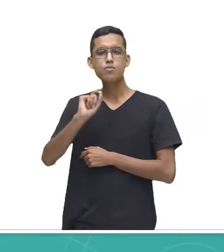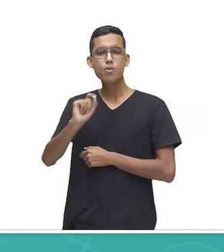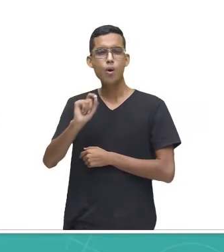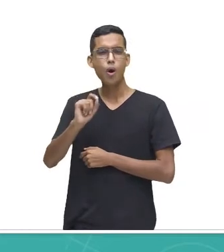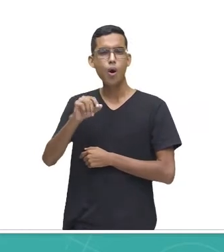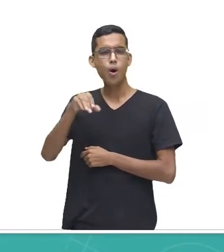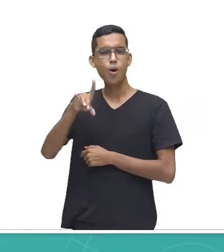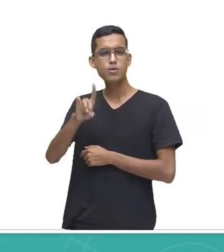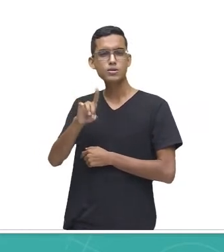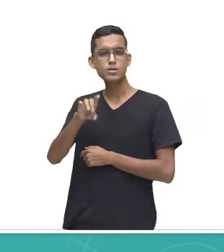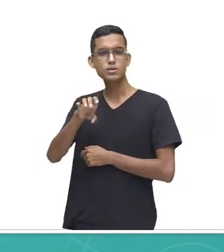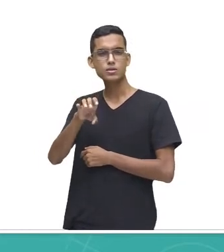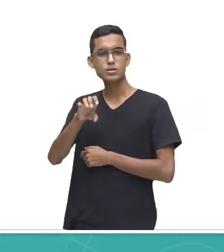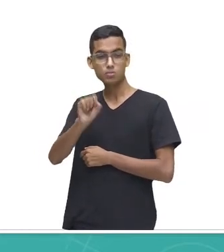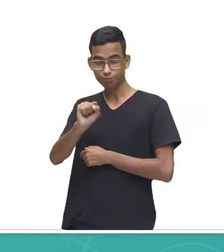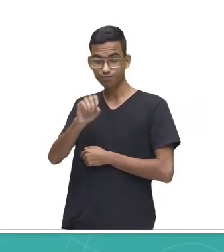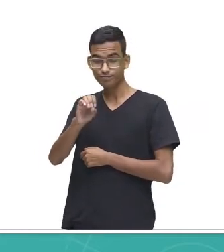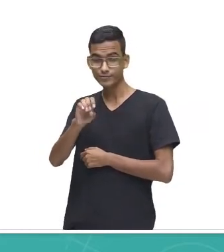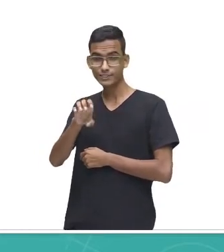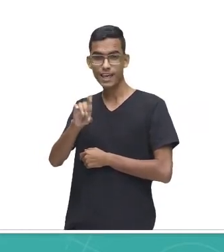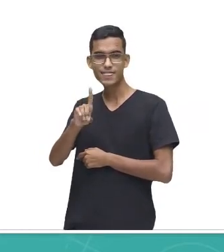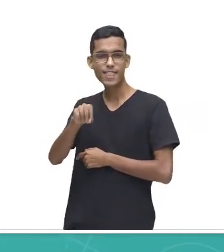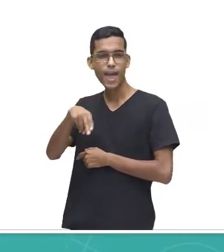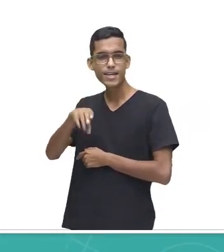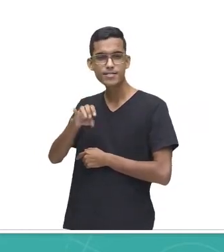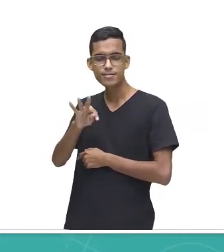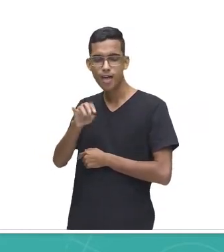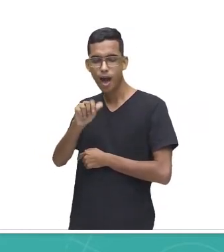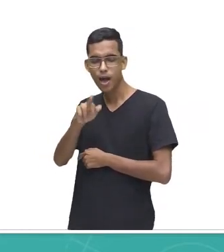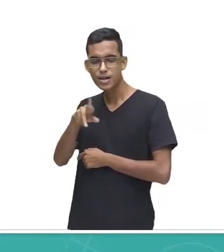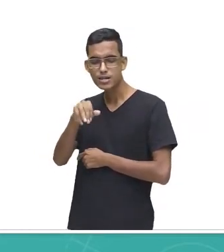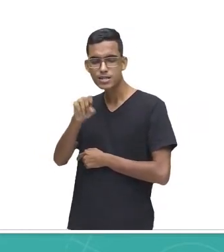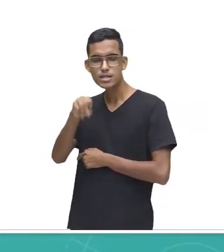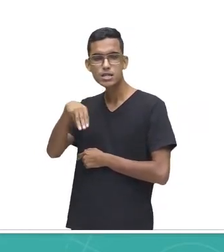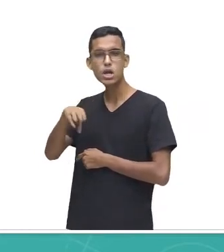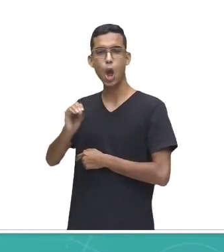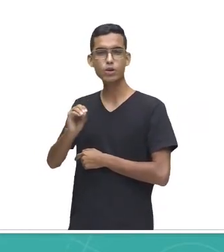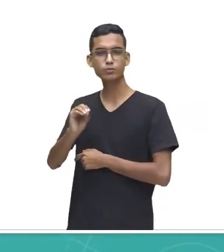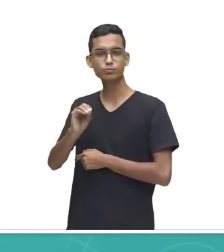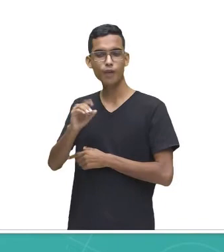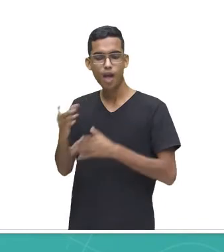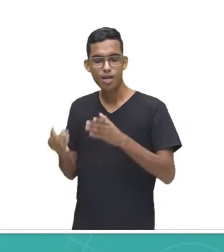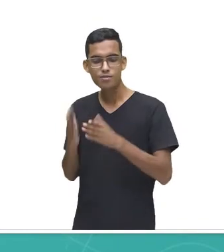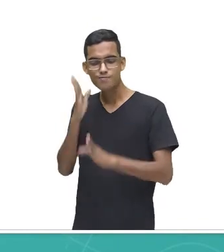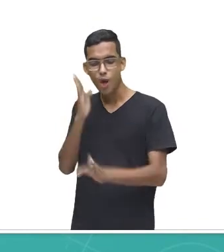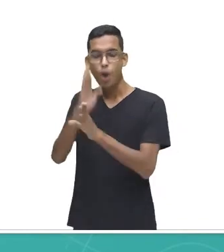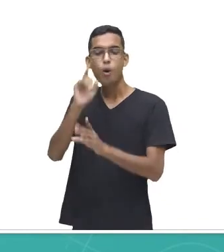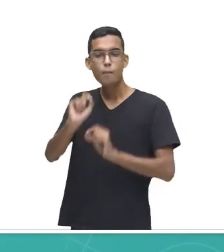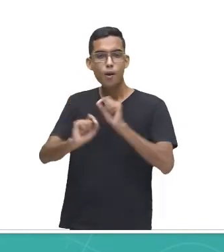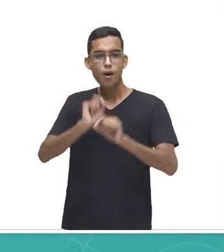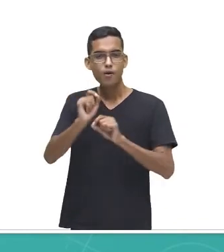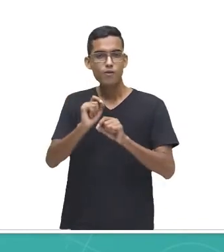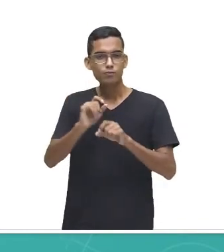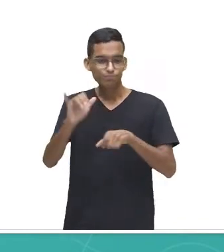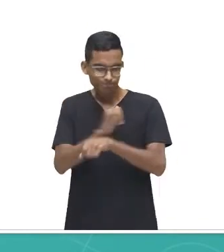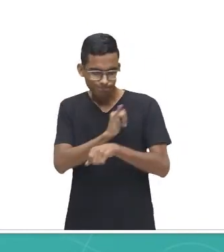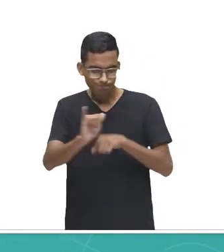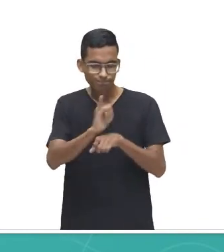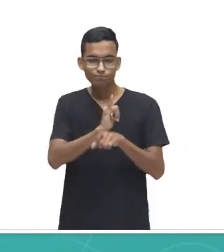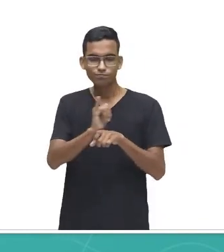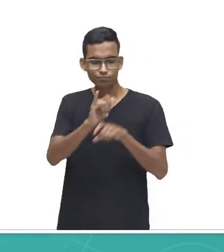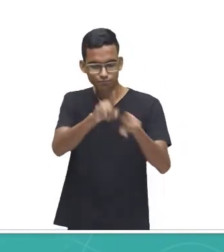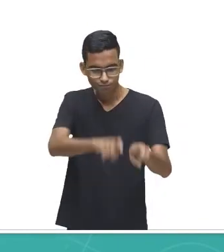na descoberta de técnicas de plantação e também de moradia e de convivência